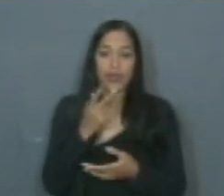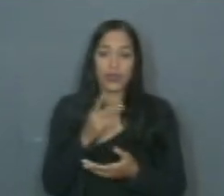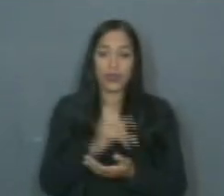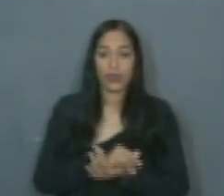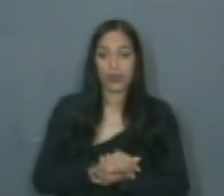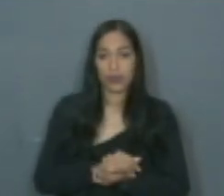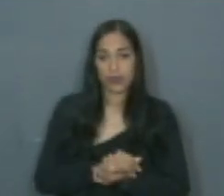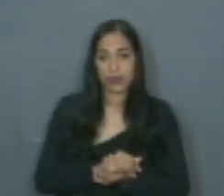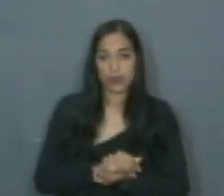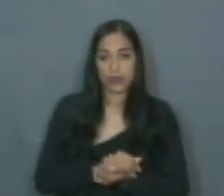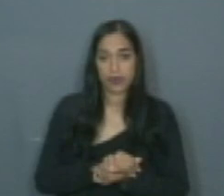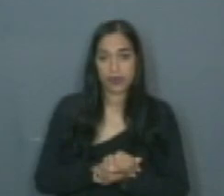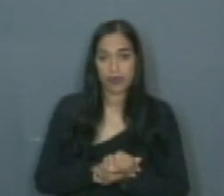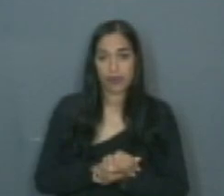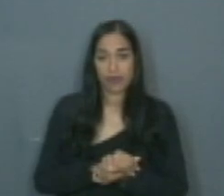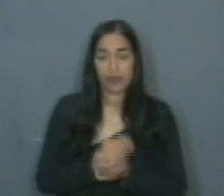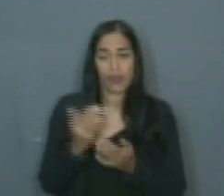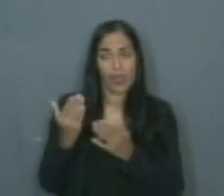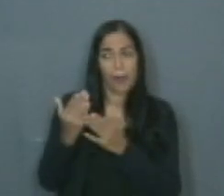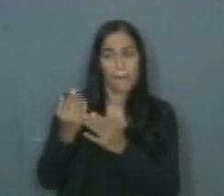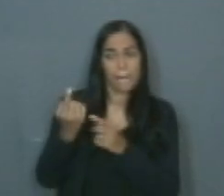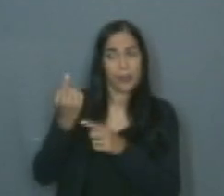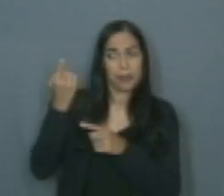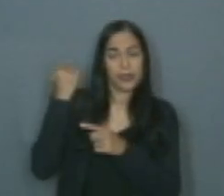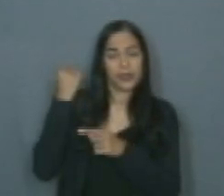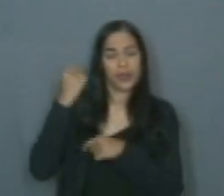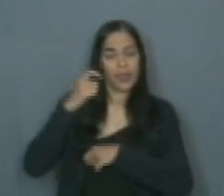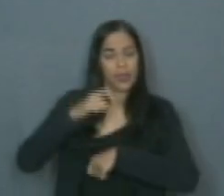teve algum momento na história, lá na época do Hitler,